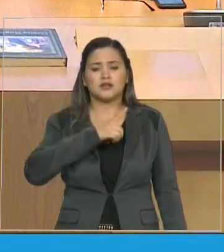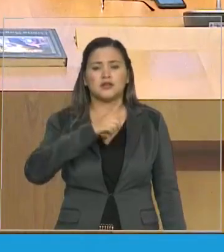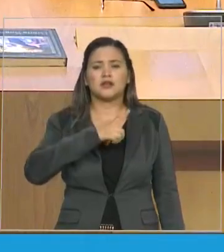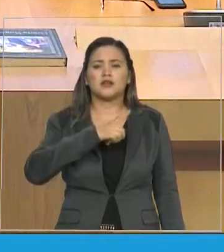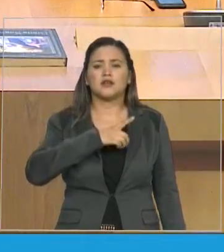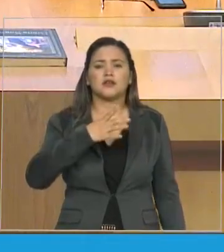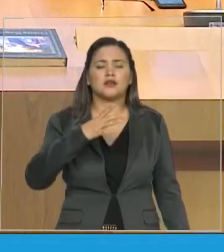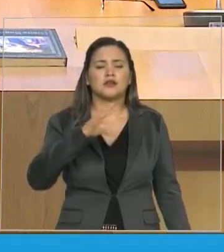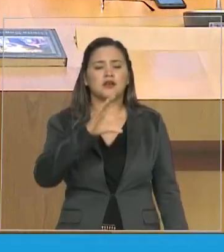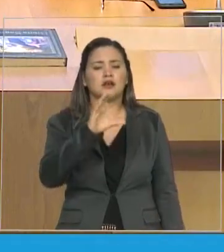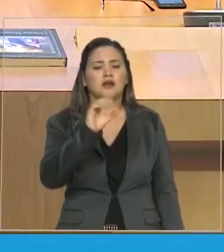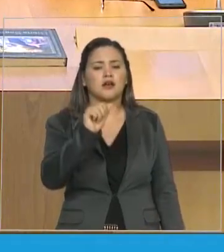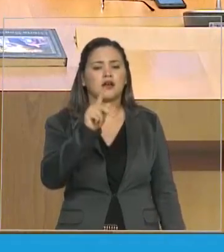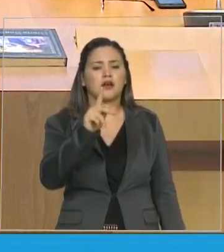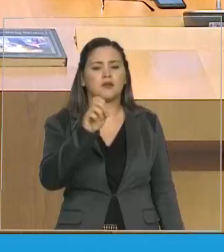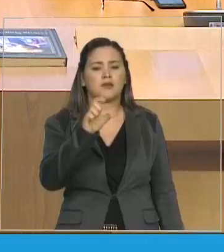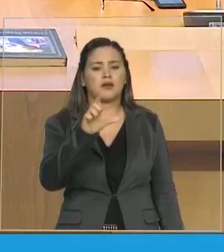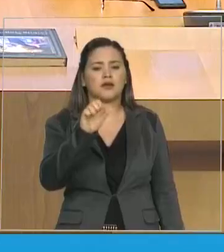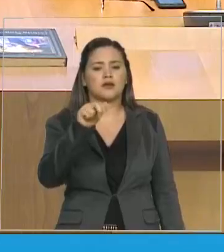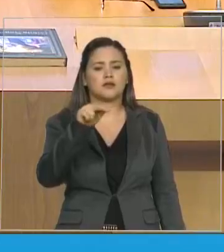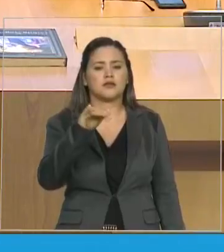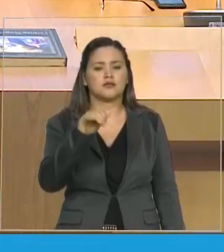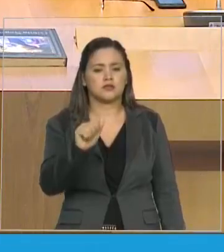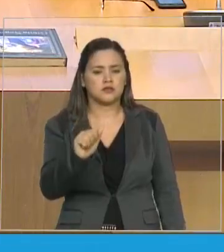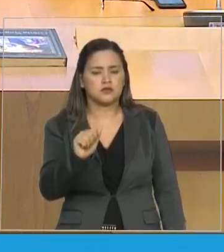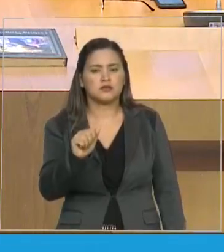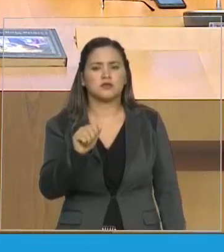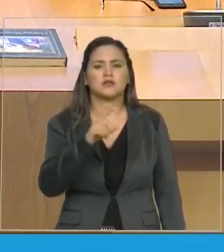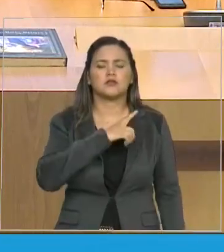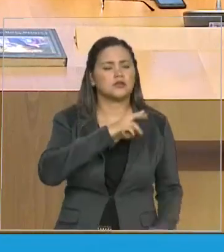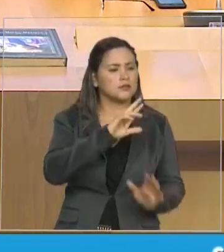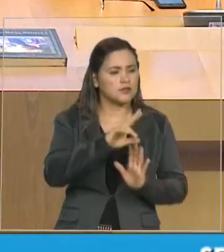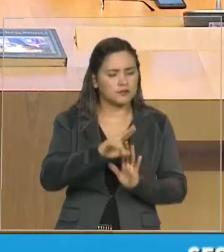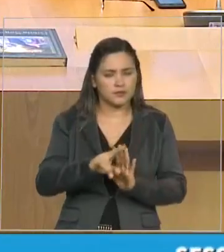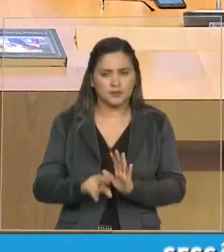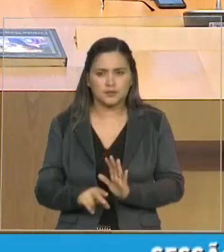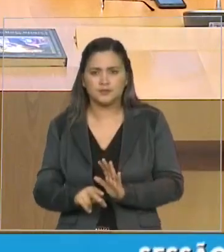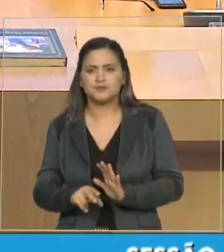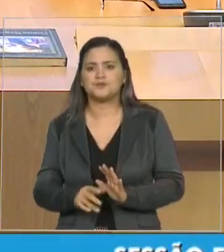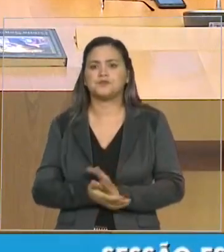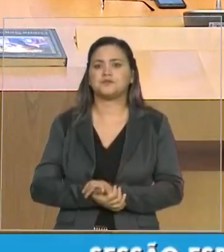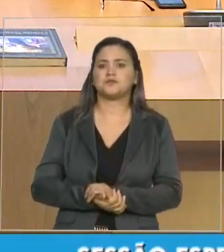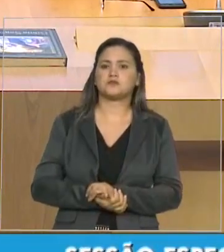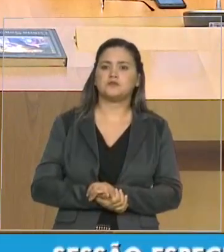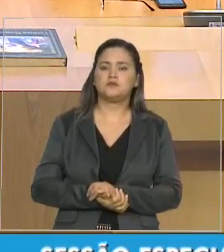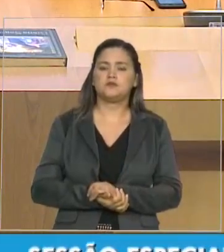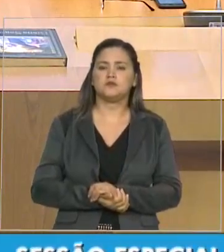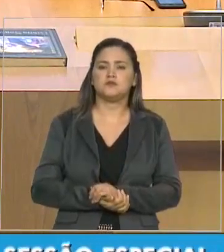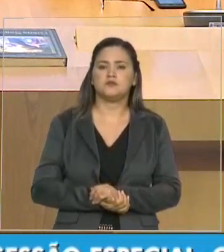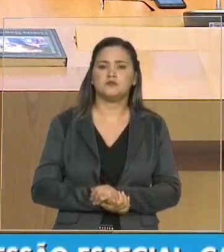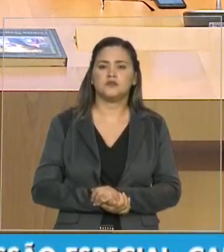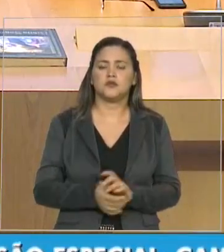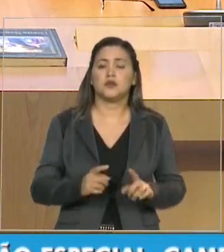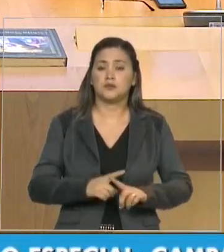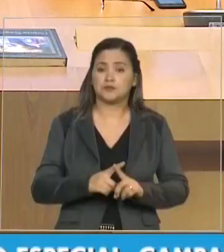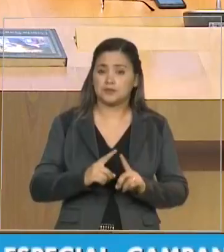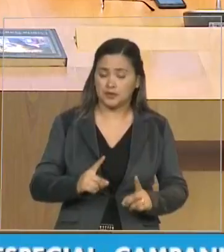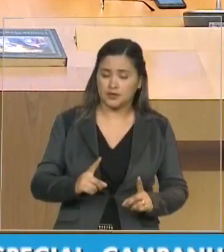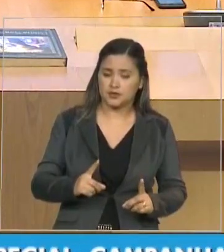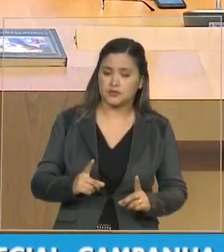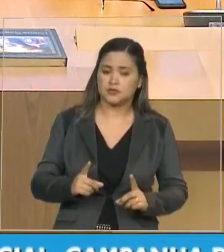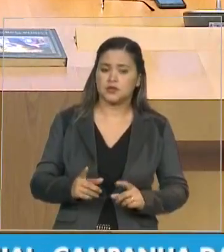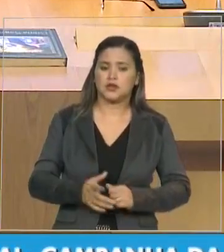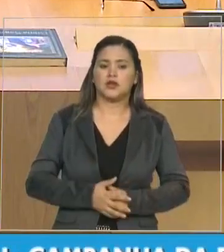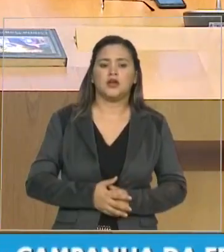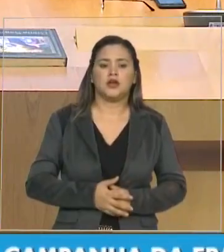de vários, né, sacerdotes, né, que exercem esse papel. Mas, mais do que a